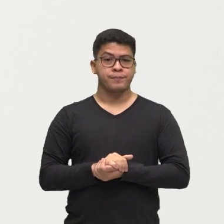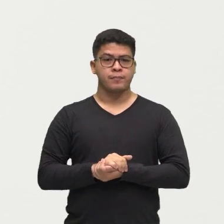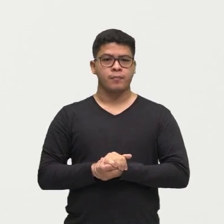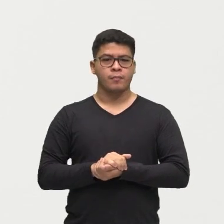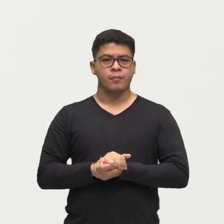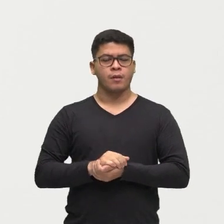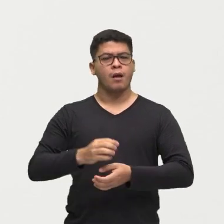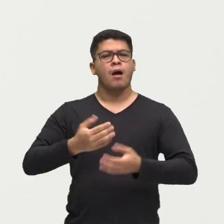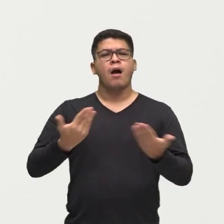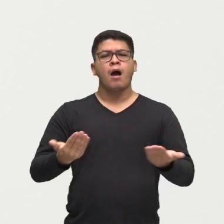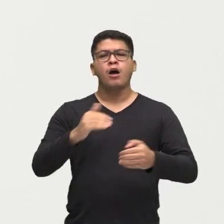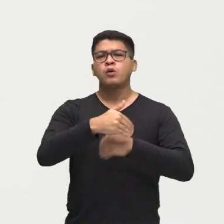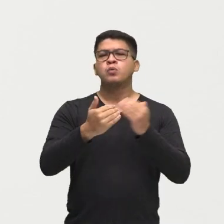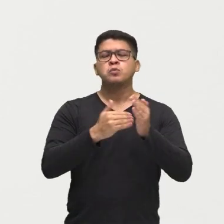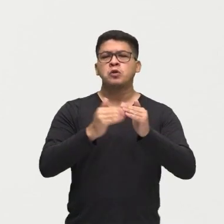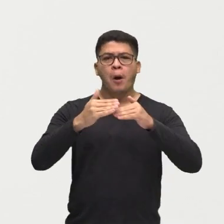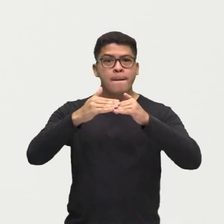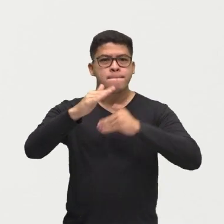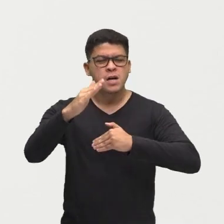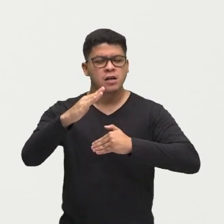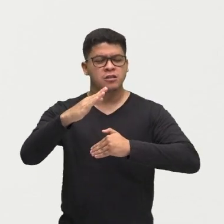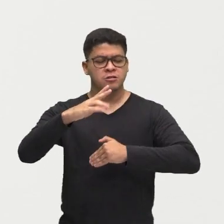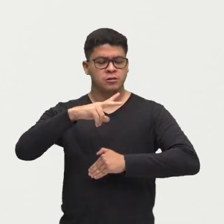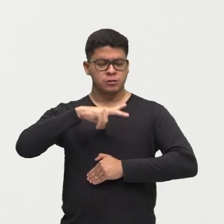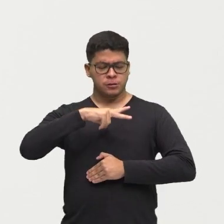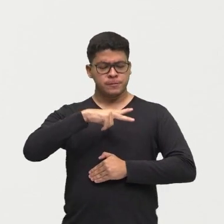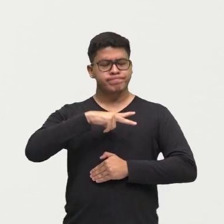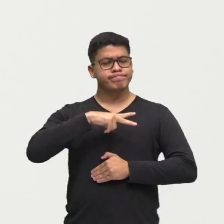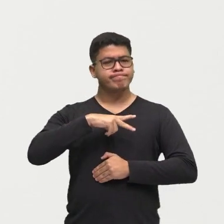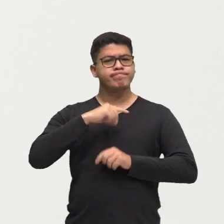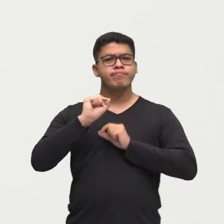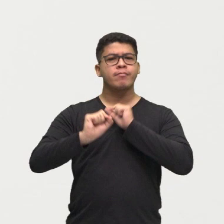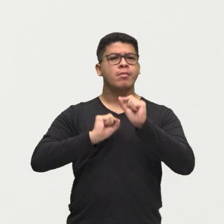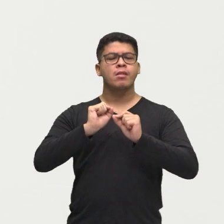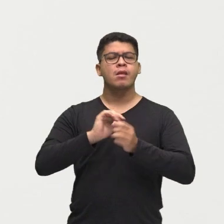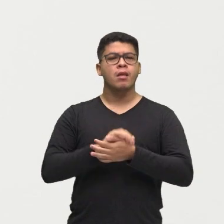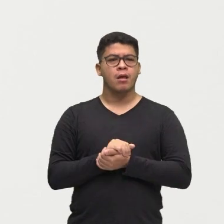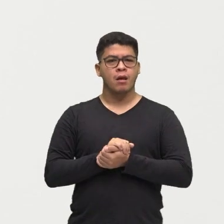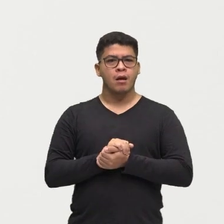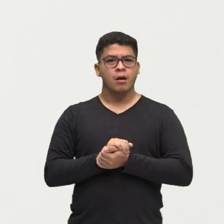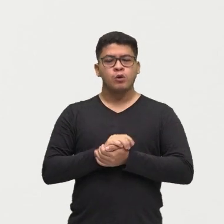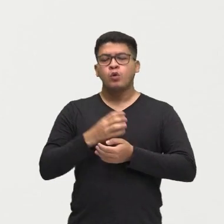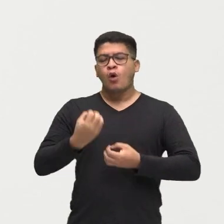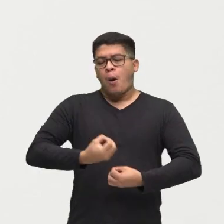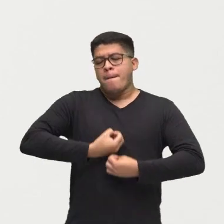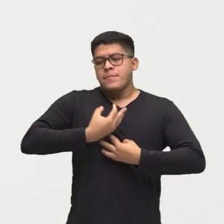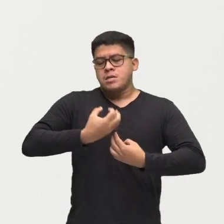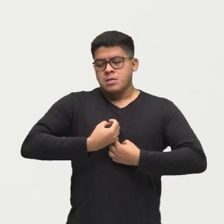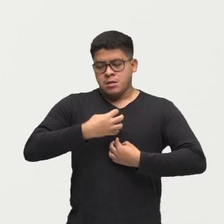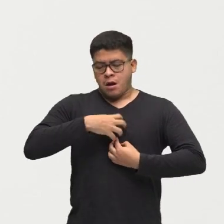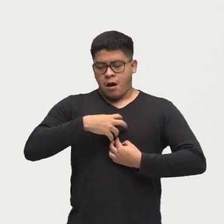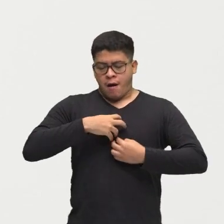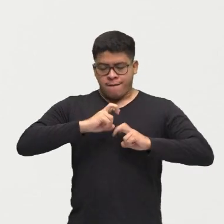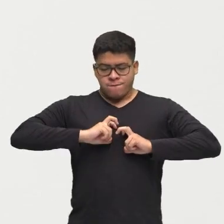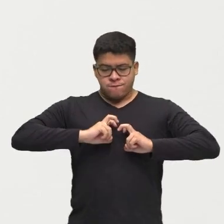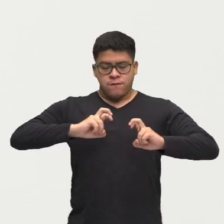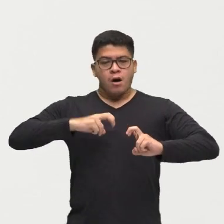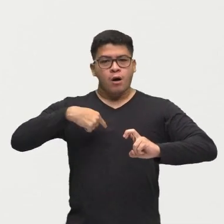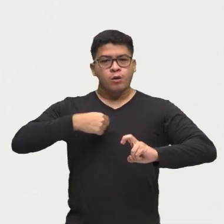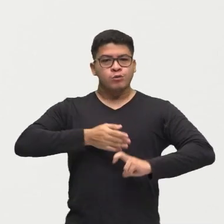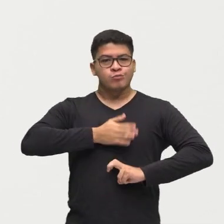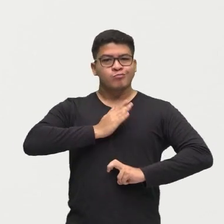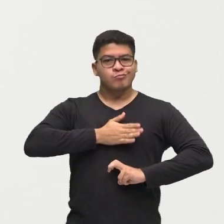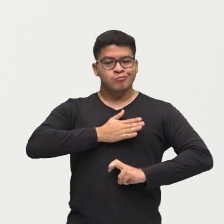poesia romântica o seu caráter intimista, uma vez que a poesia é pensada como voz do coração ou expressão de um